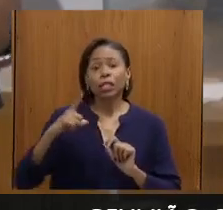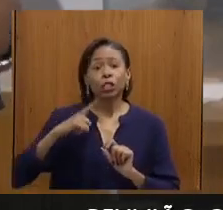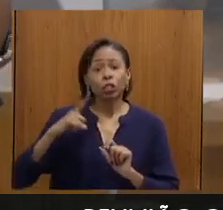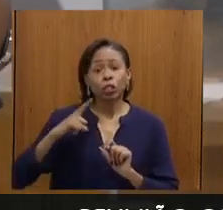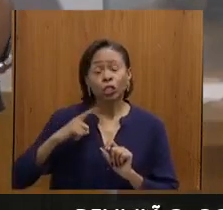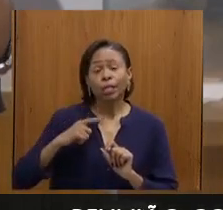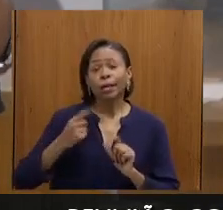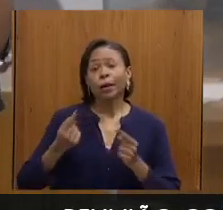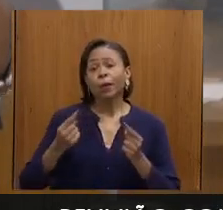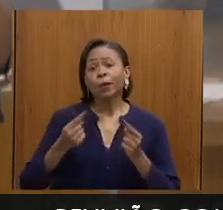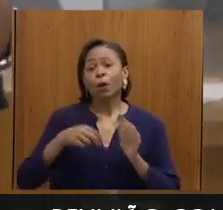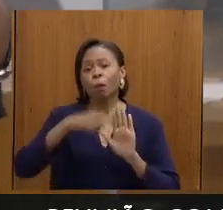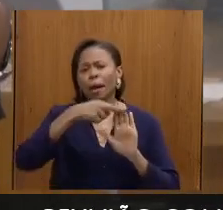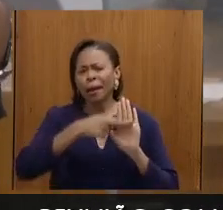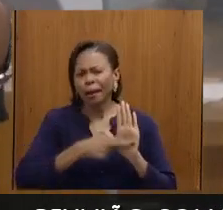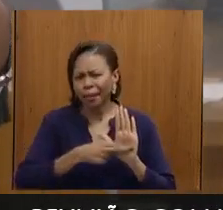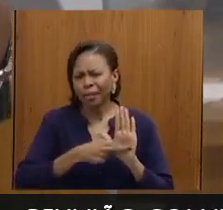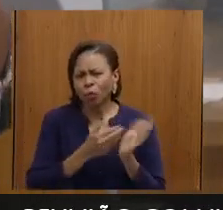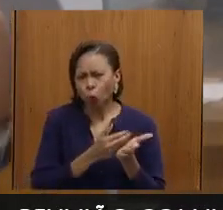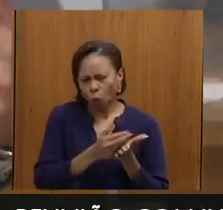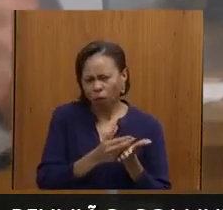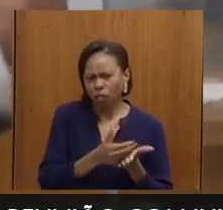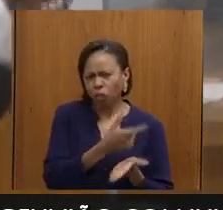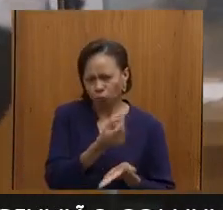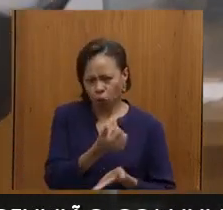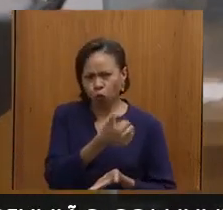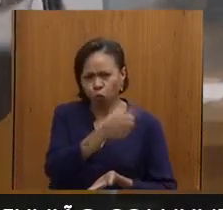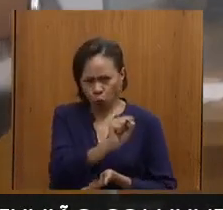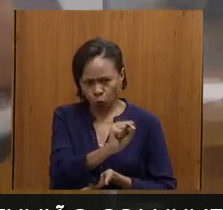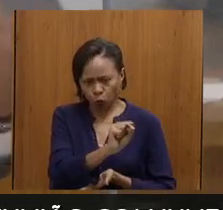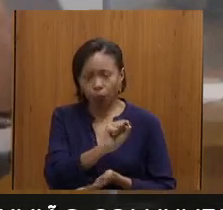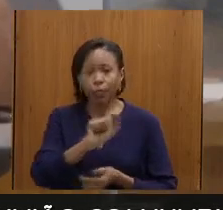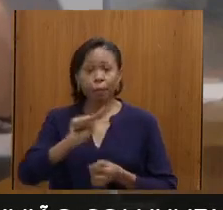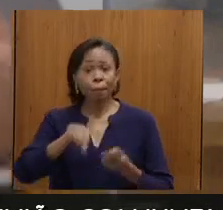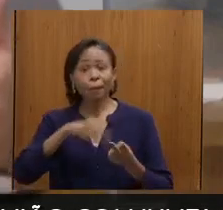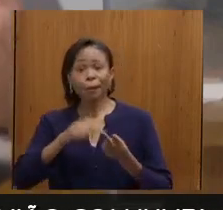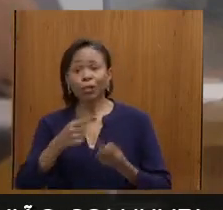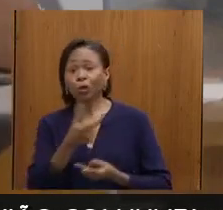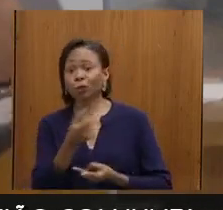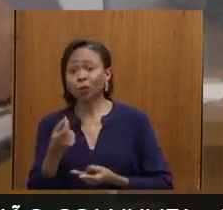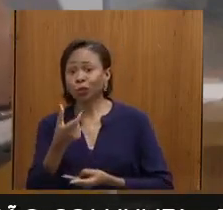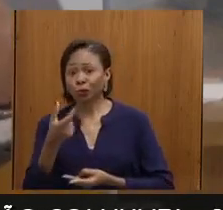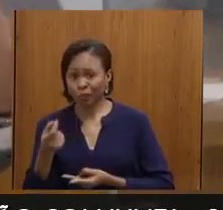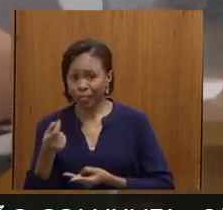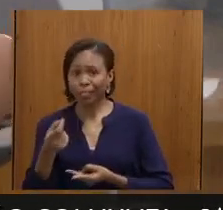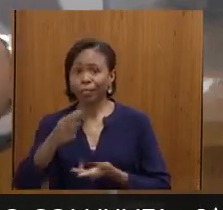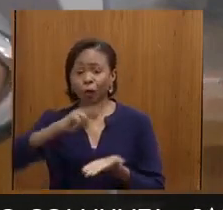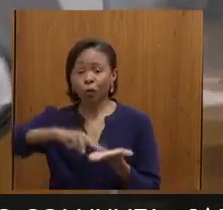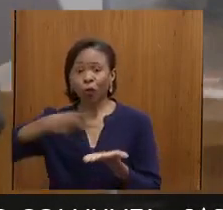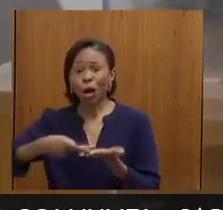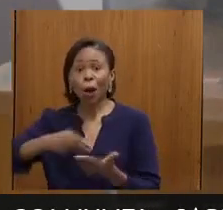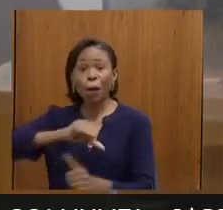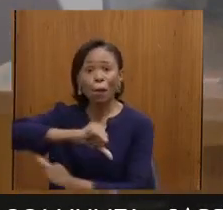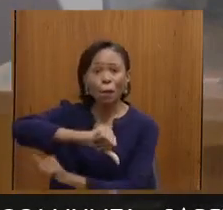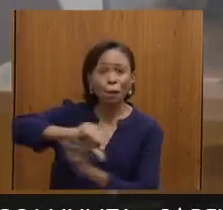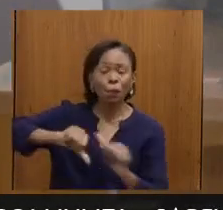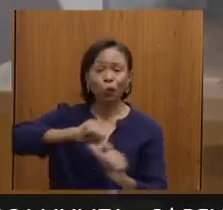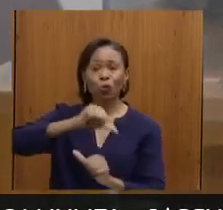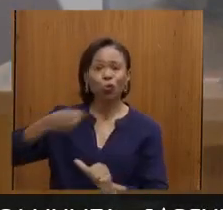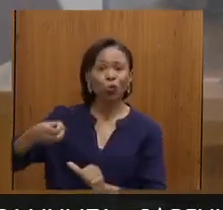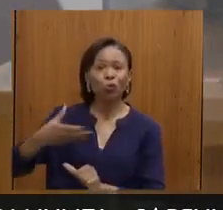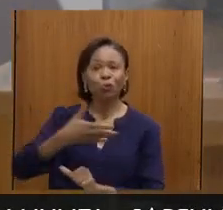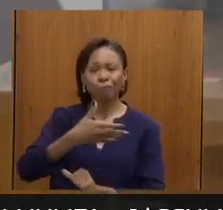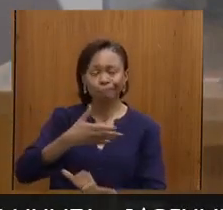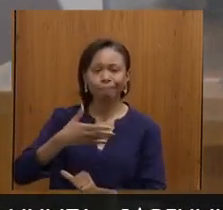inicialmente, no ano de 2018, no ano de 2020, ele passou por uma atualização em que ele fica muito